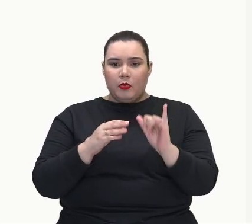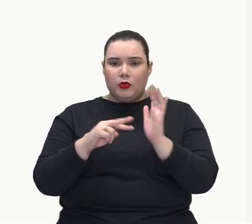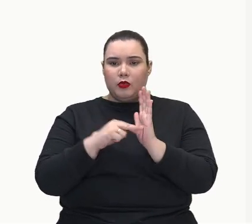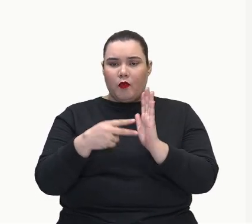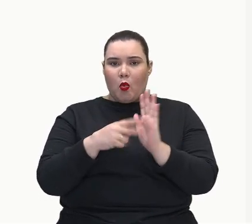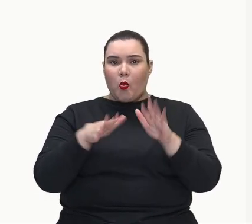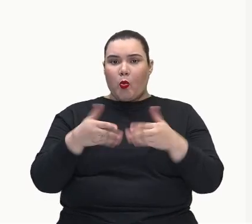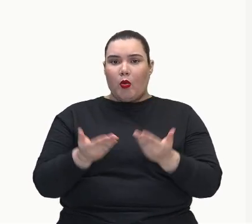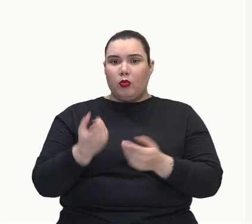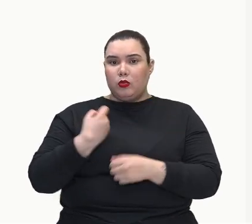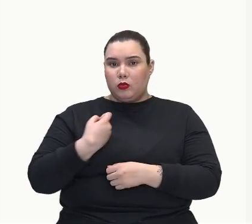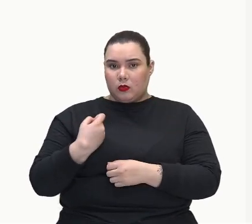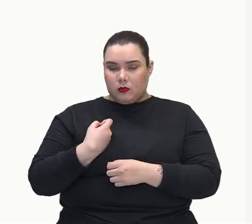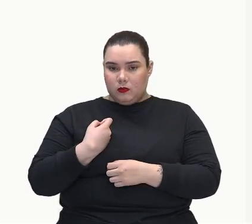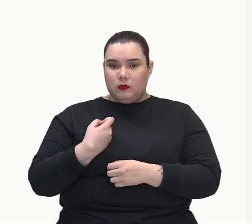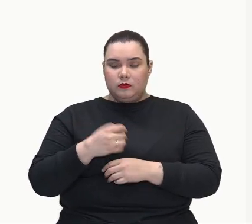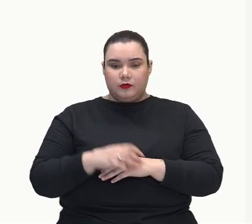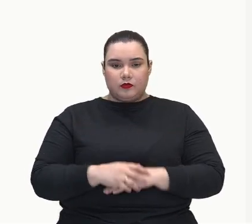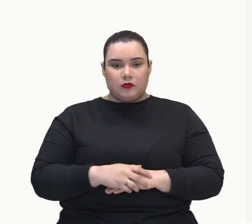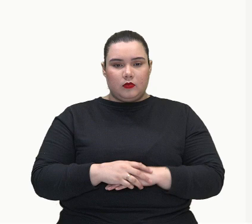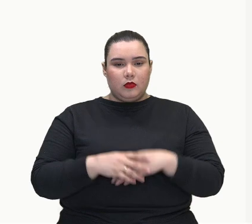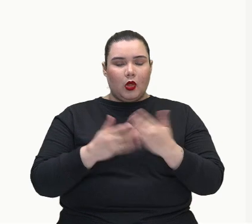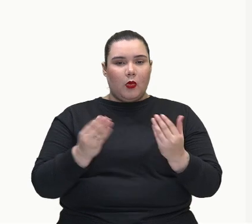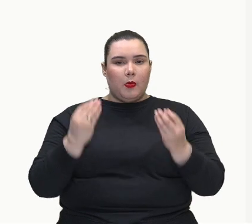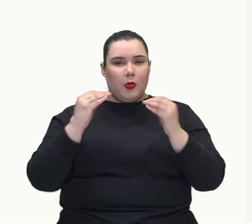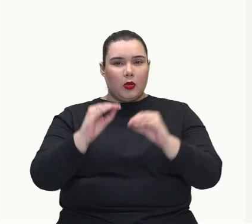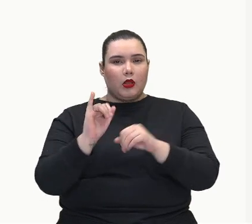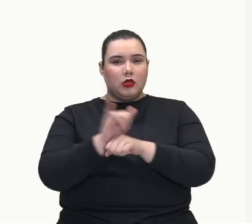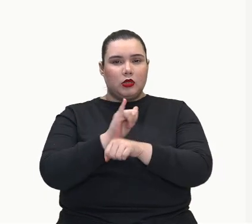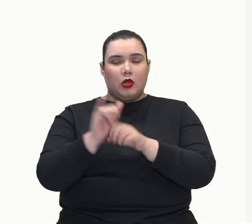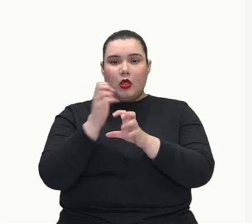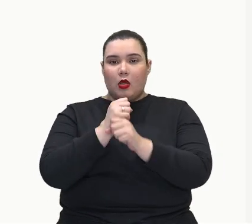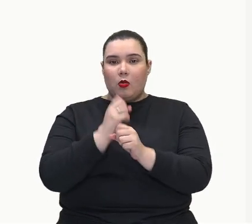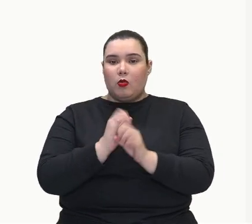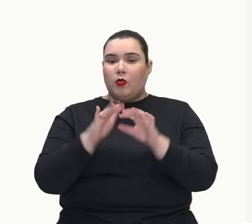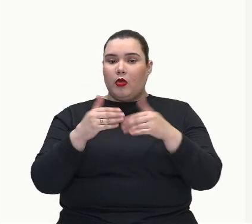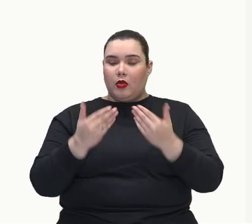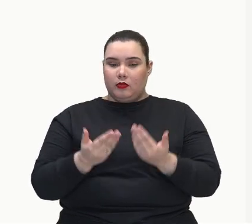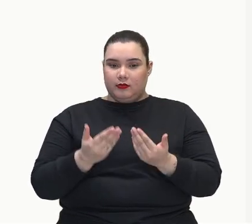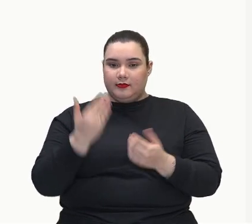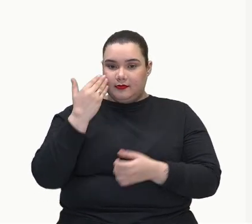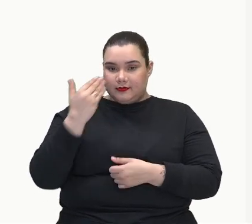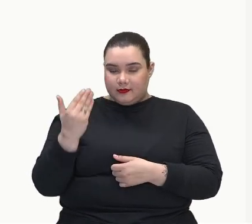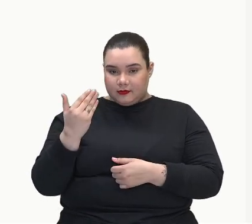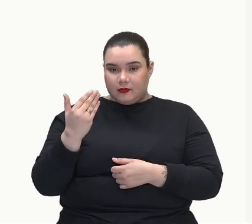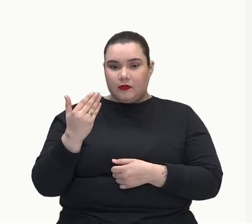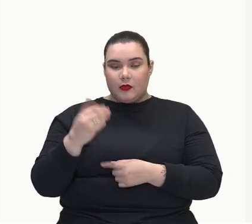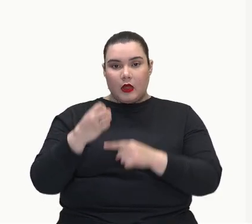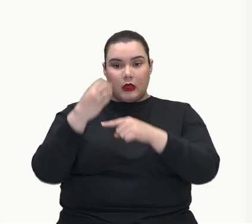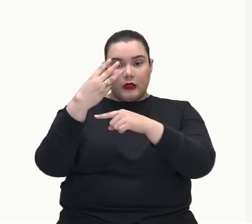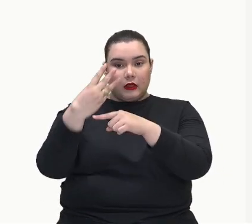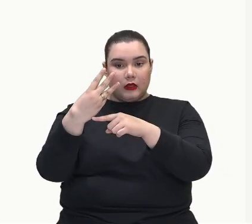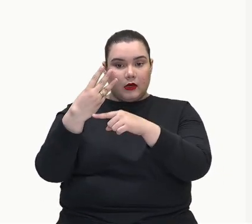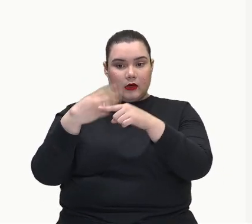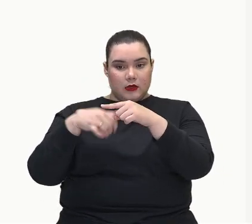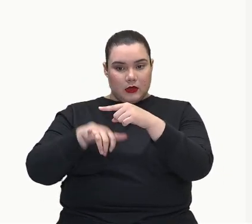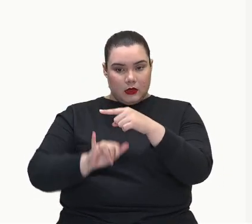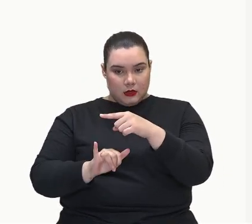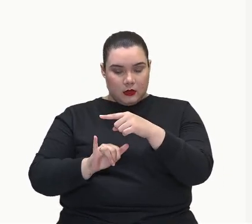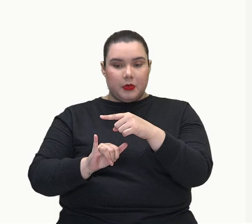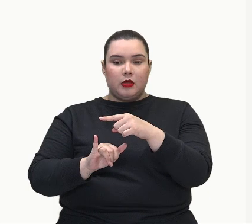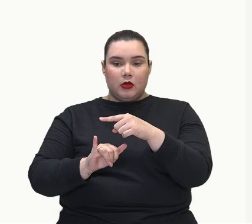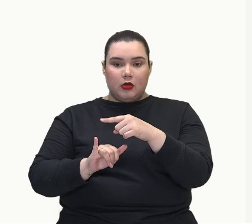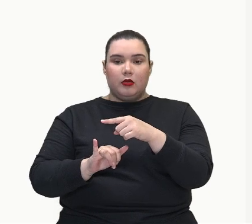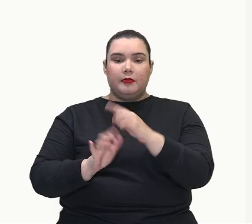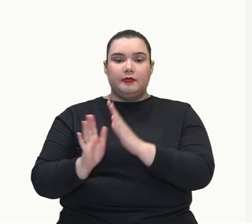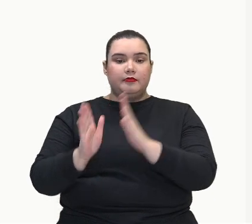Y. Então, qual é a relação que a gente vai usar? A gente vai usar aqui a razão entre 3 e Y, ou seja, 3